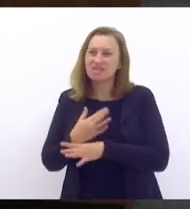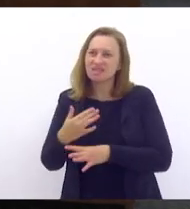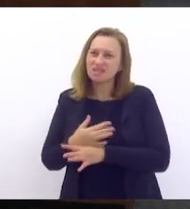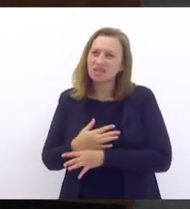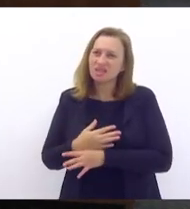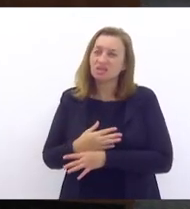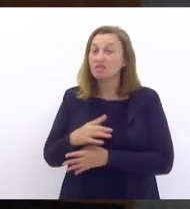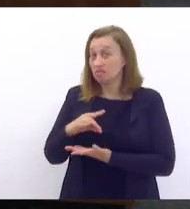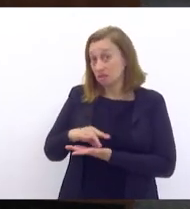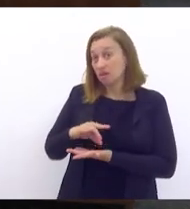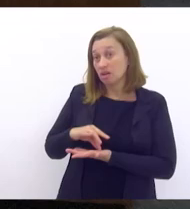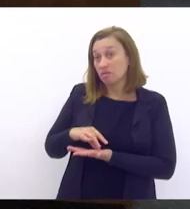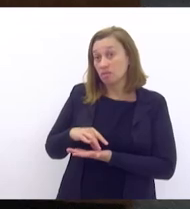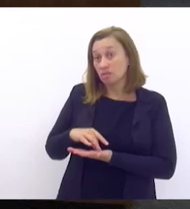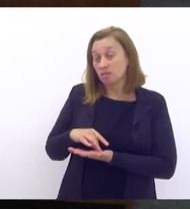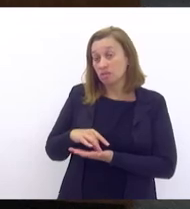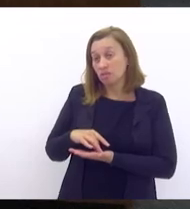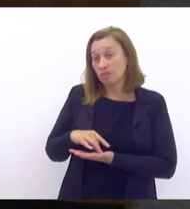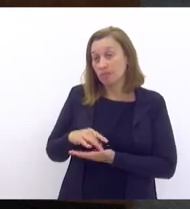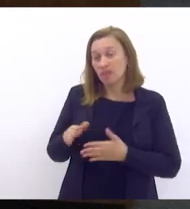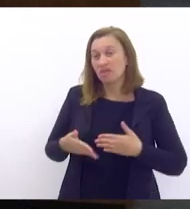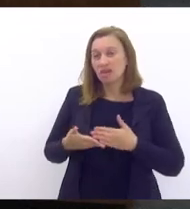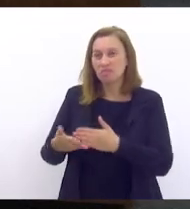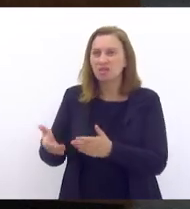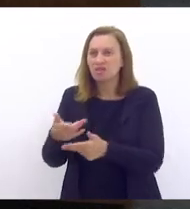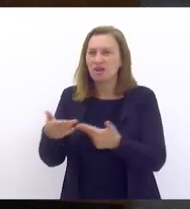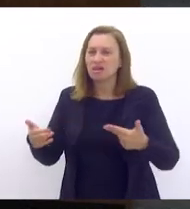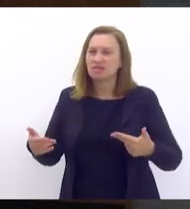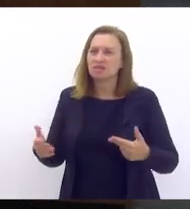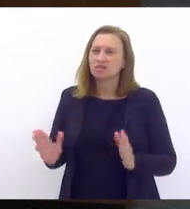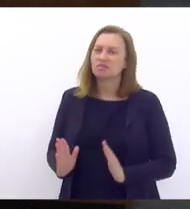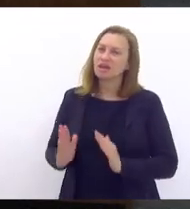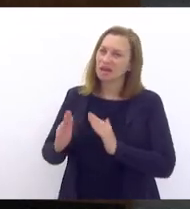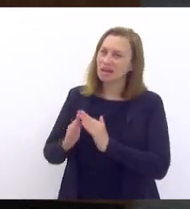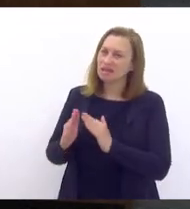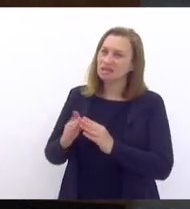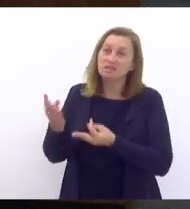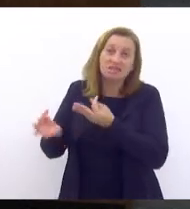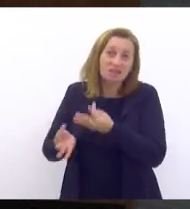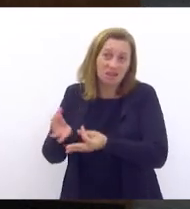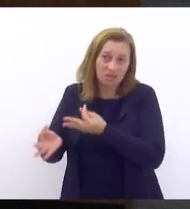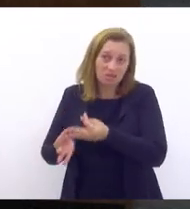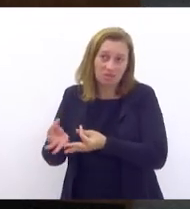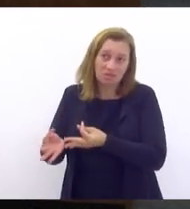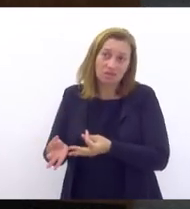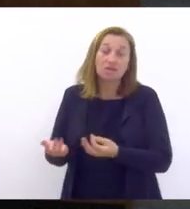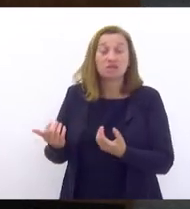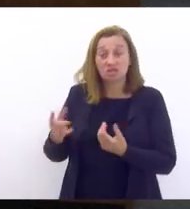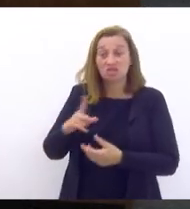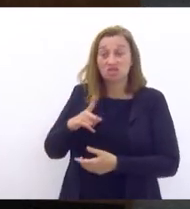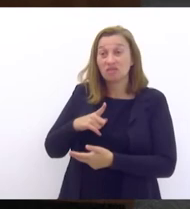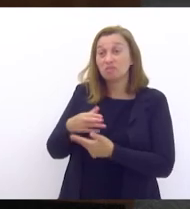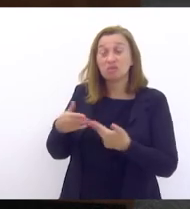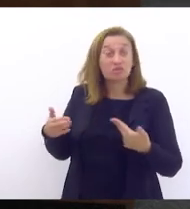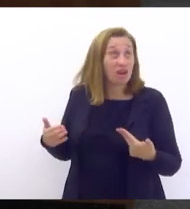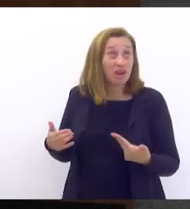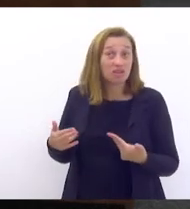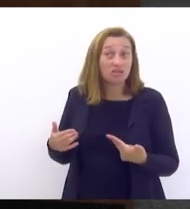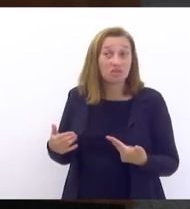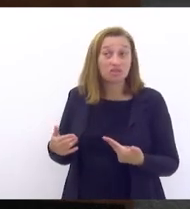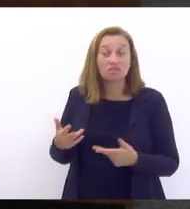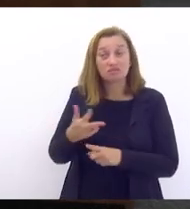eu, sinceramente, encaminhei muitos para muitas casas, né, terapêuticas, e que tivemos ali